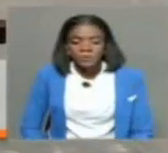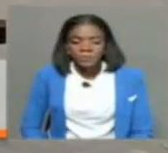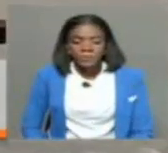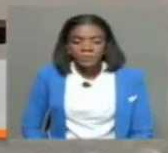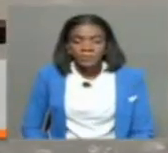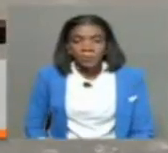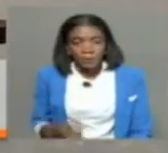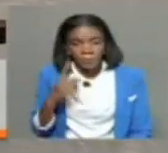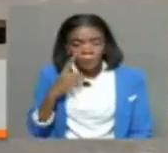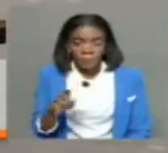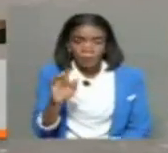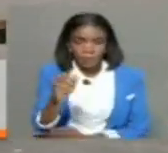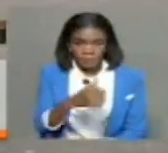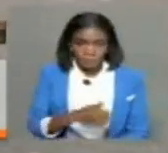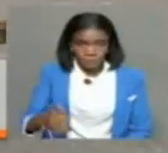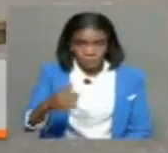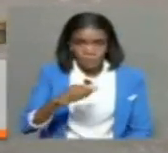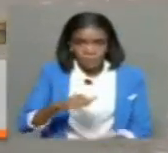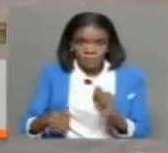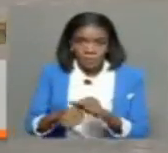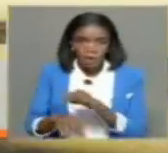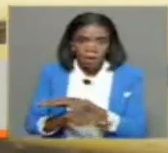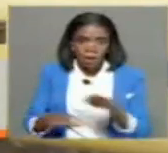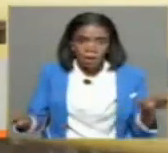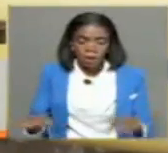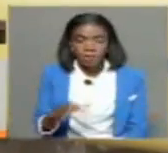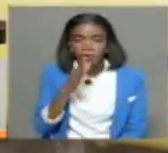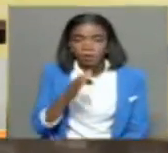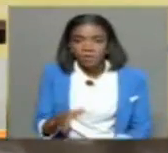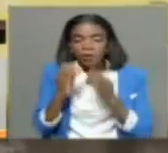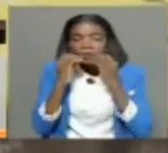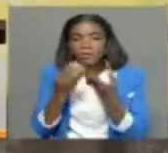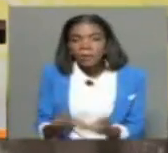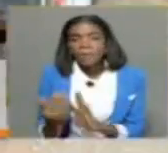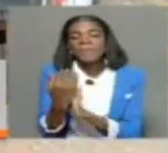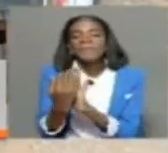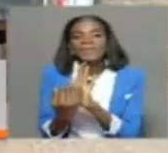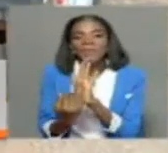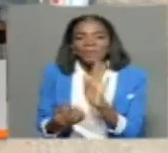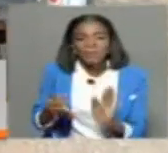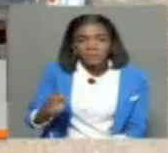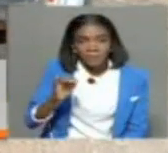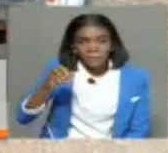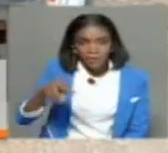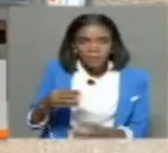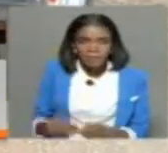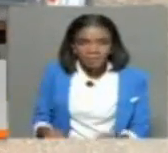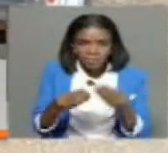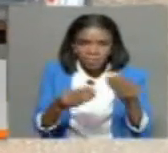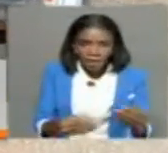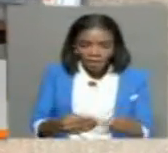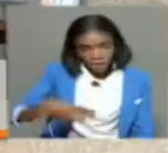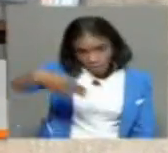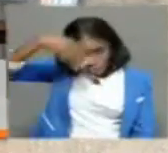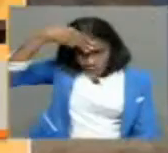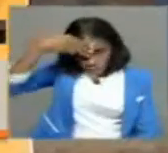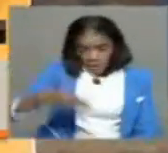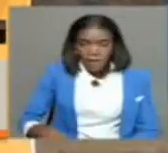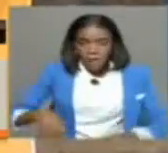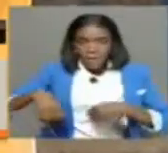Pelo menos no Bengo, esse problema ficou ultrapassado, até porque o PIME permitiu a aquisição de kits de manutenção de